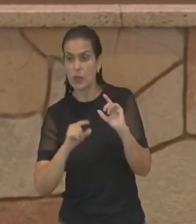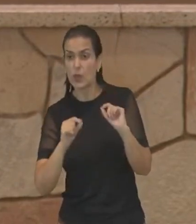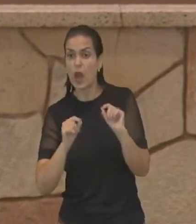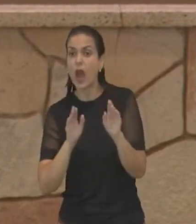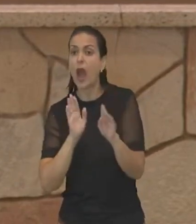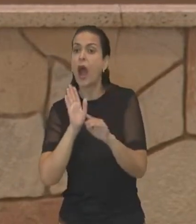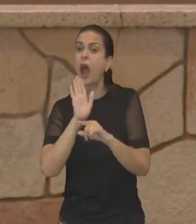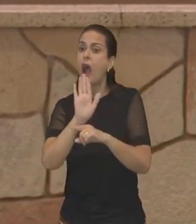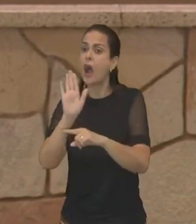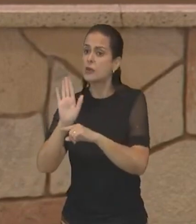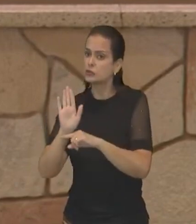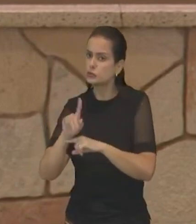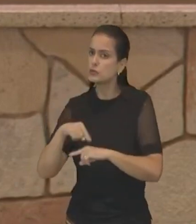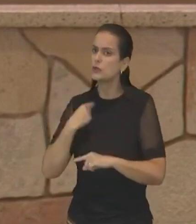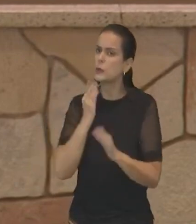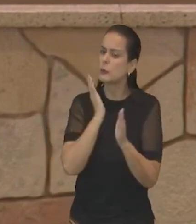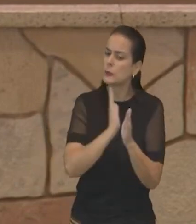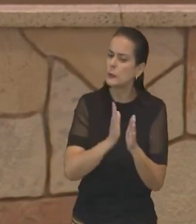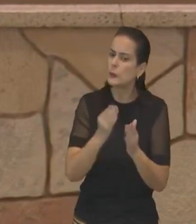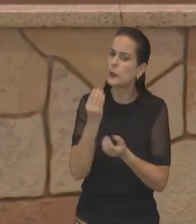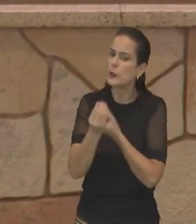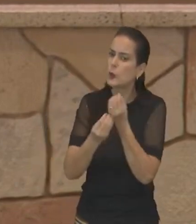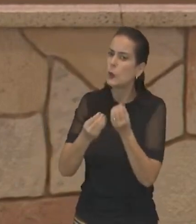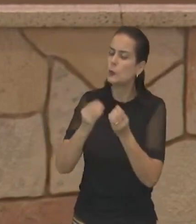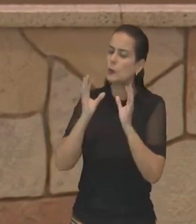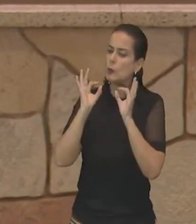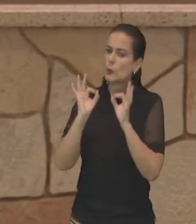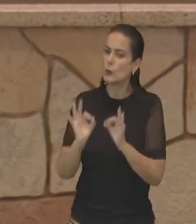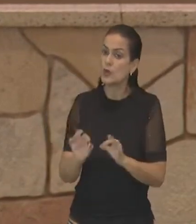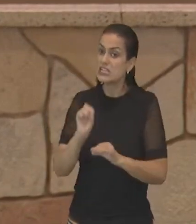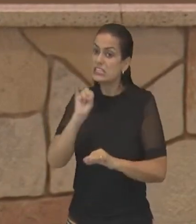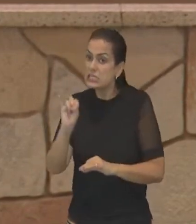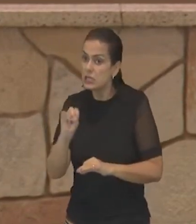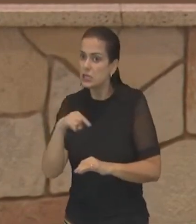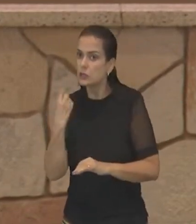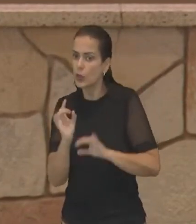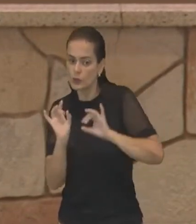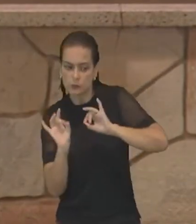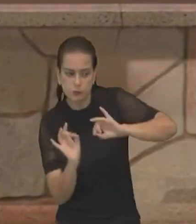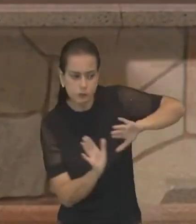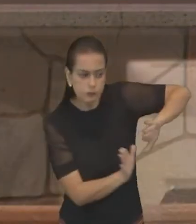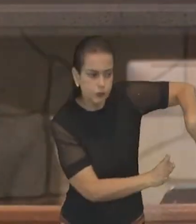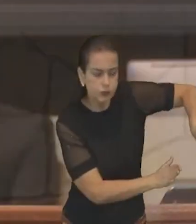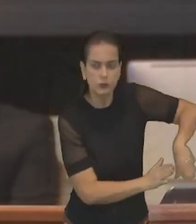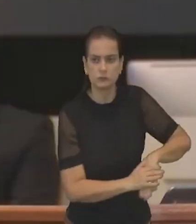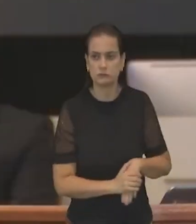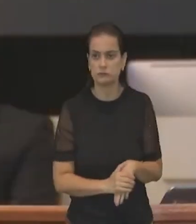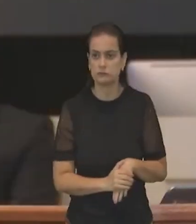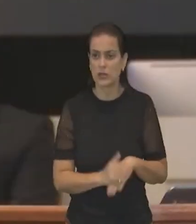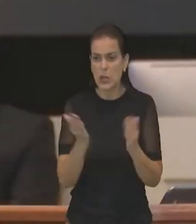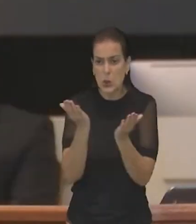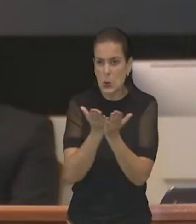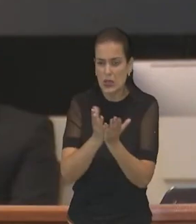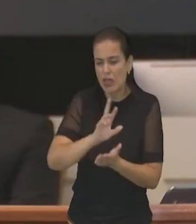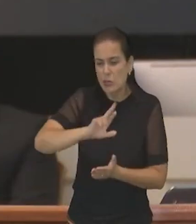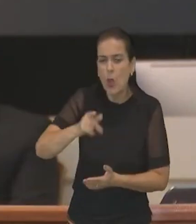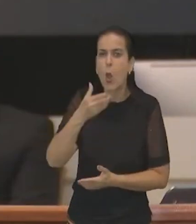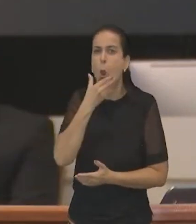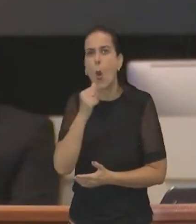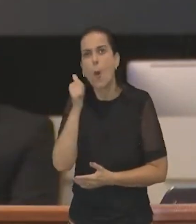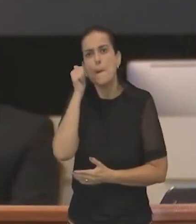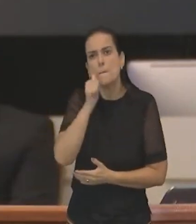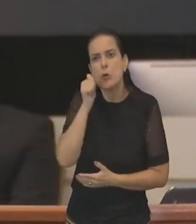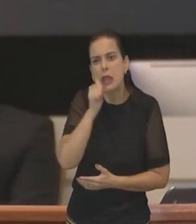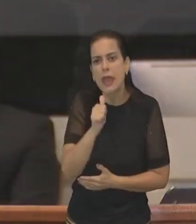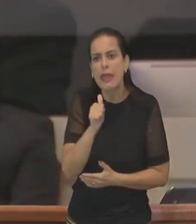no processo de santificação se nós a deixarmos. E o cristão é muito mais do que ser aquele homem ou mulher que tem